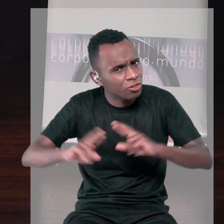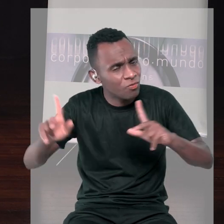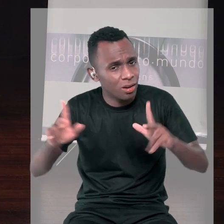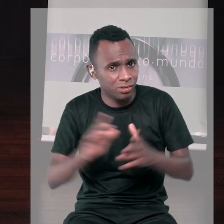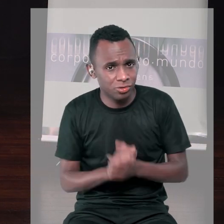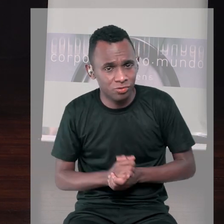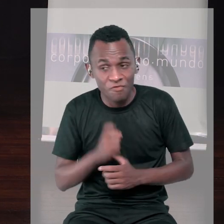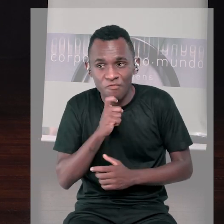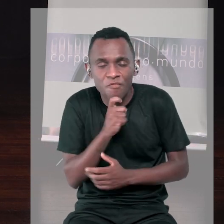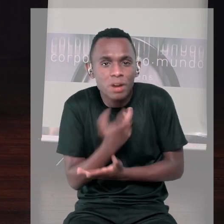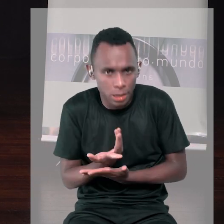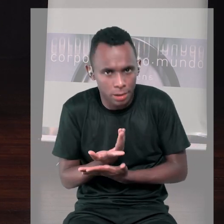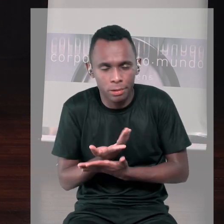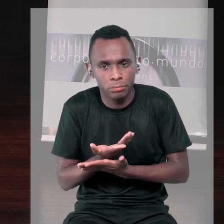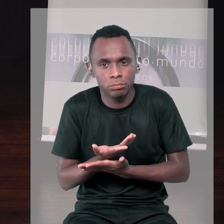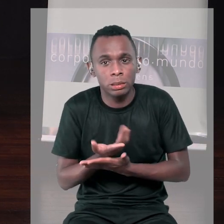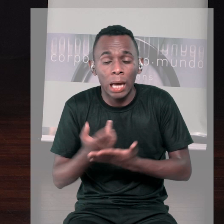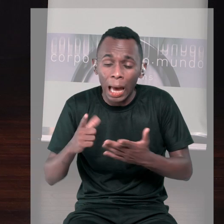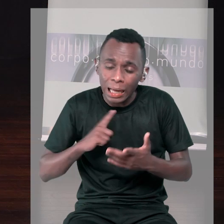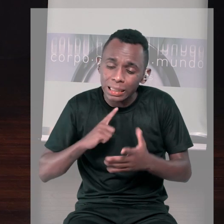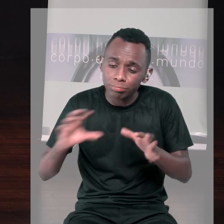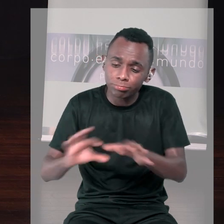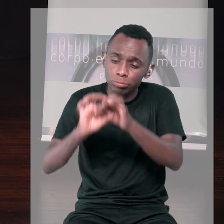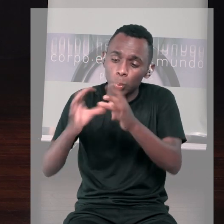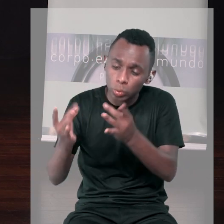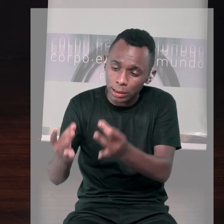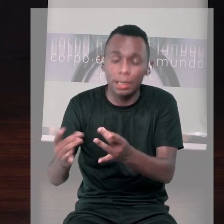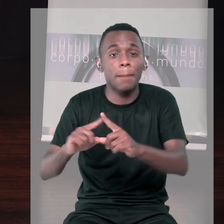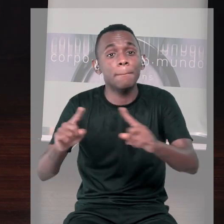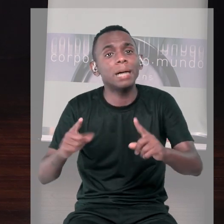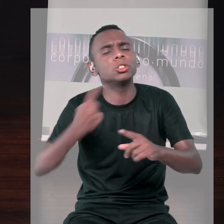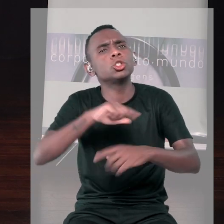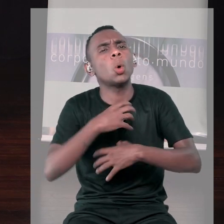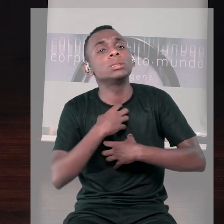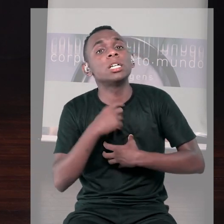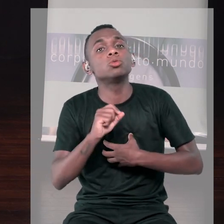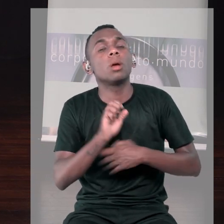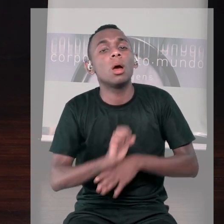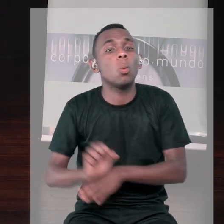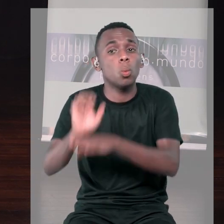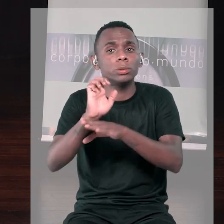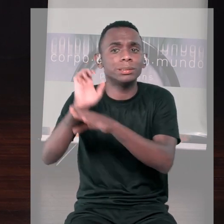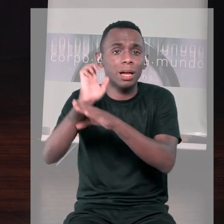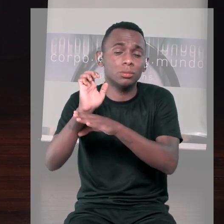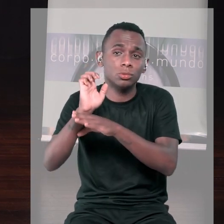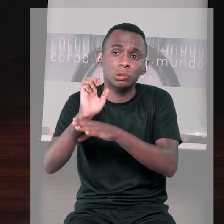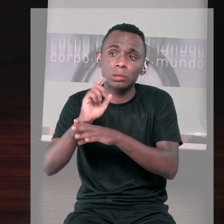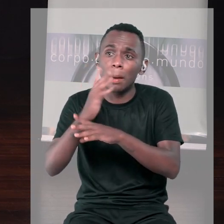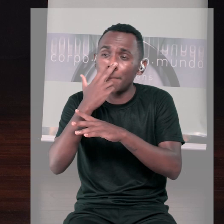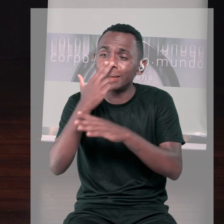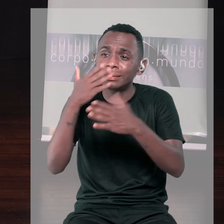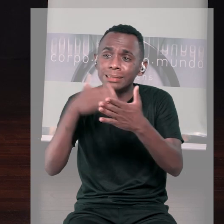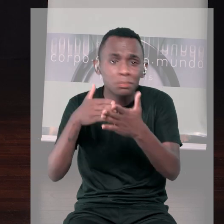Ela não rompeu as amarras, mas, ao mesmo tempo, a gente sente que o Estado cada vez mais tem